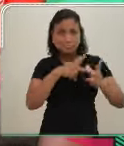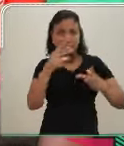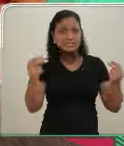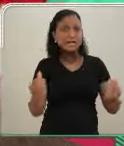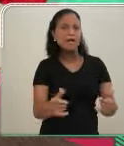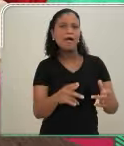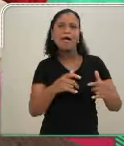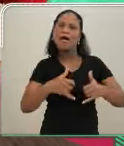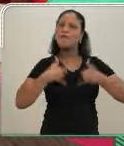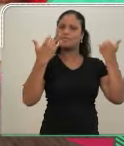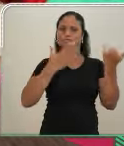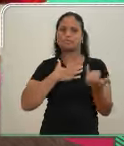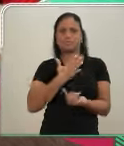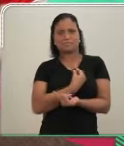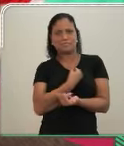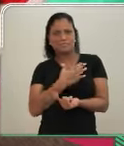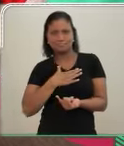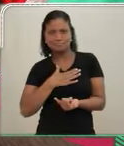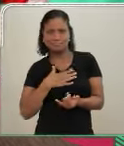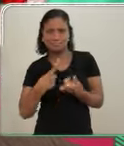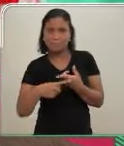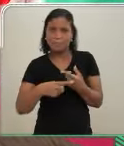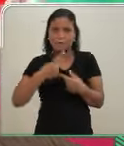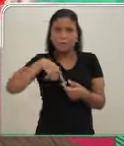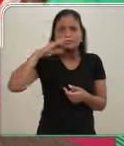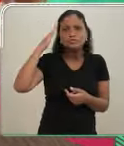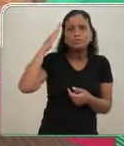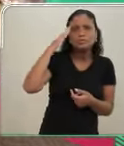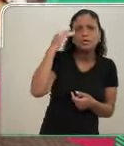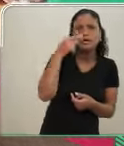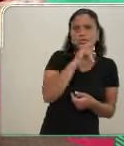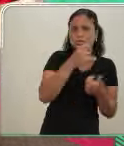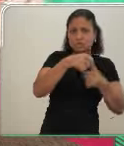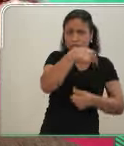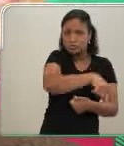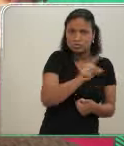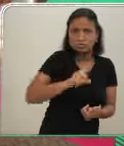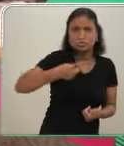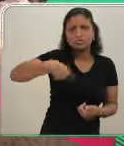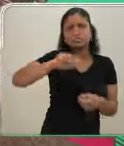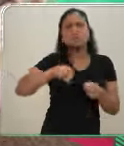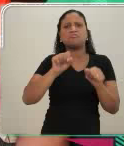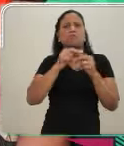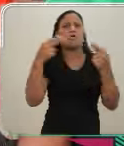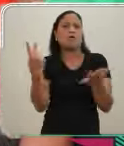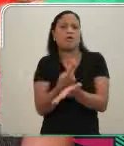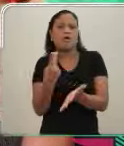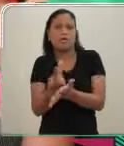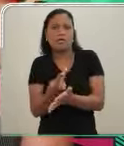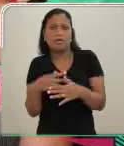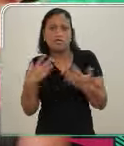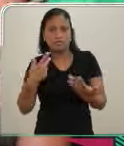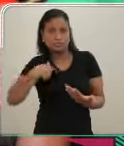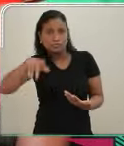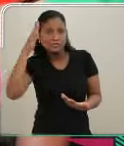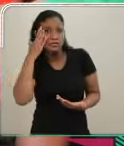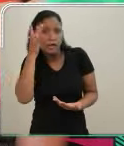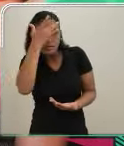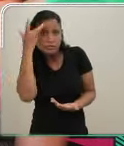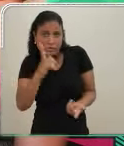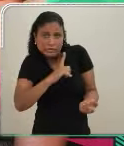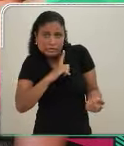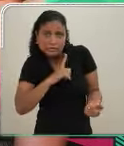tive. Porque se a gente não soubesse disso, ele não estaria aqui. Talvez a gente podia fazer alguma coisa errada com ele.